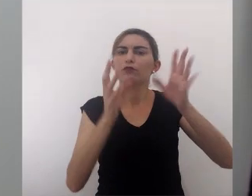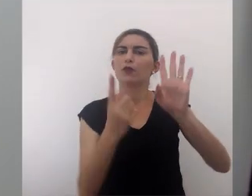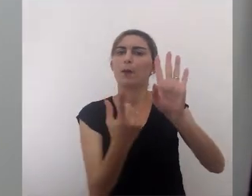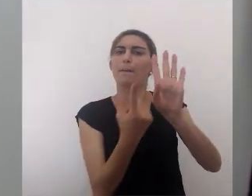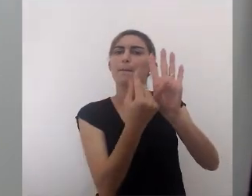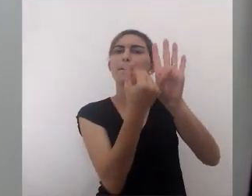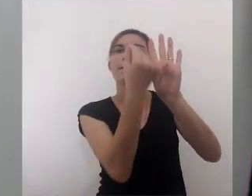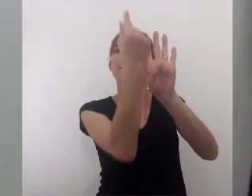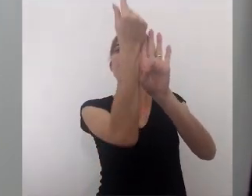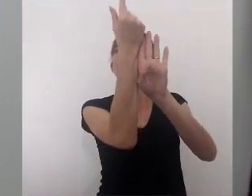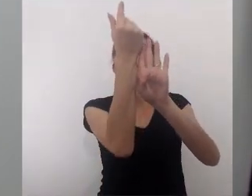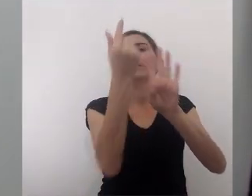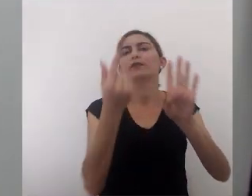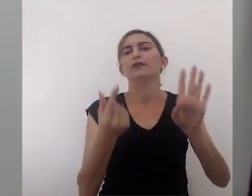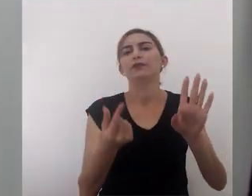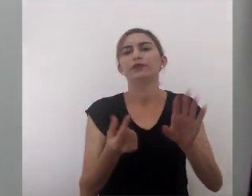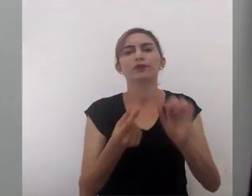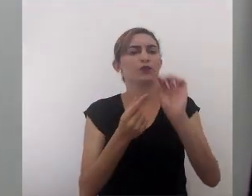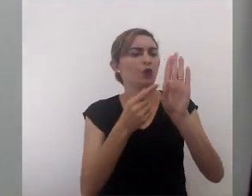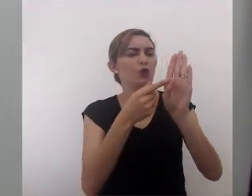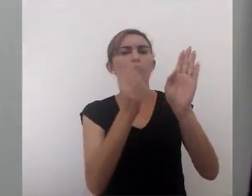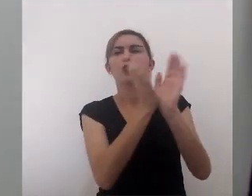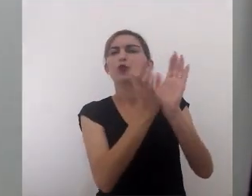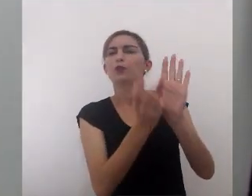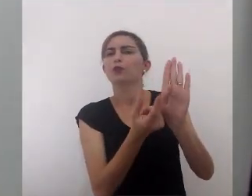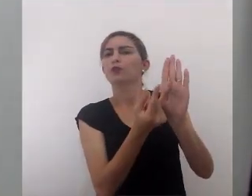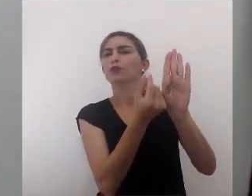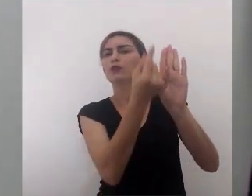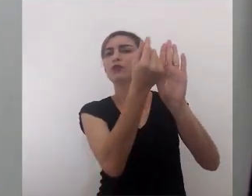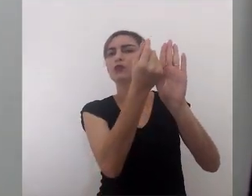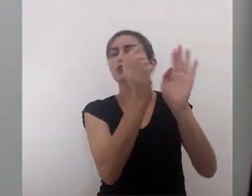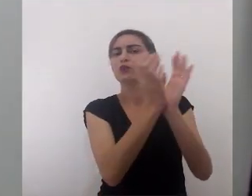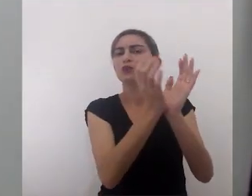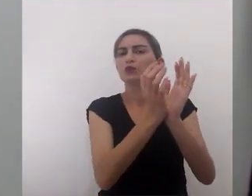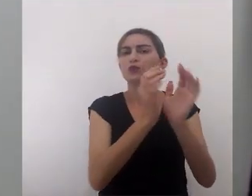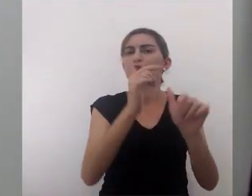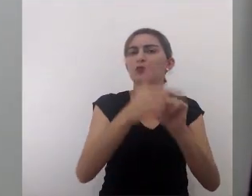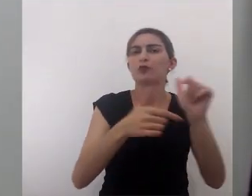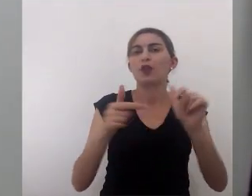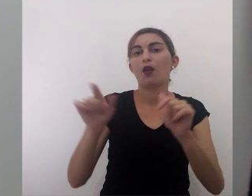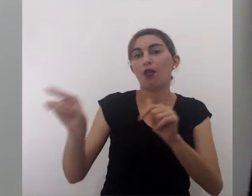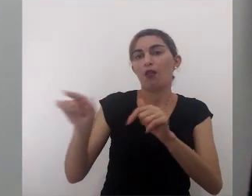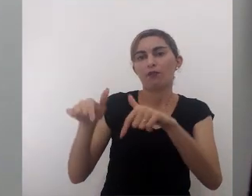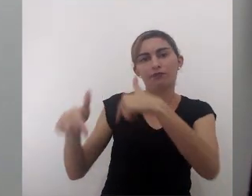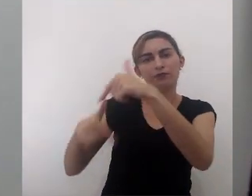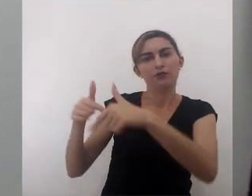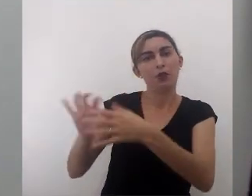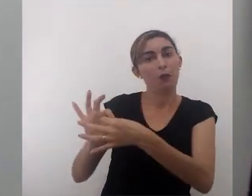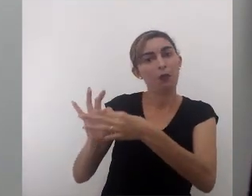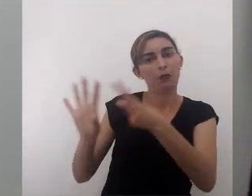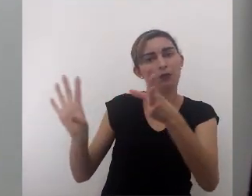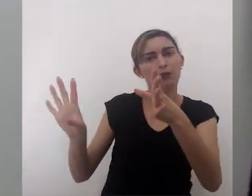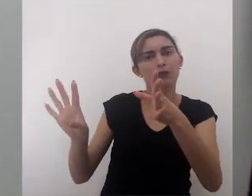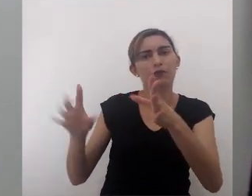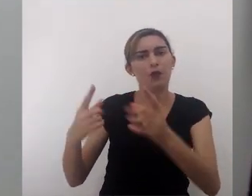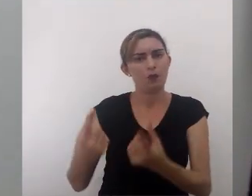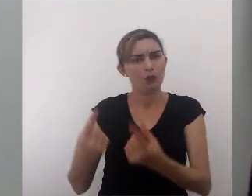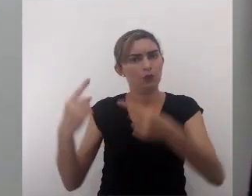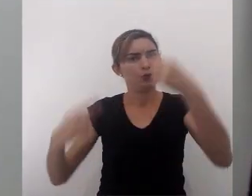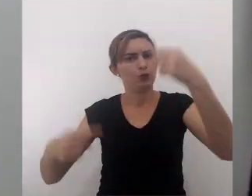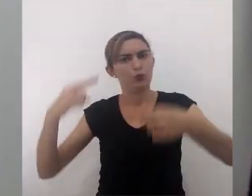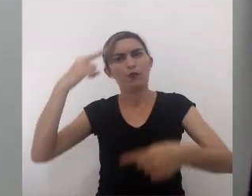poder político, não é isso? A classe operária tornou-se independente e